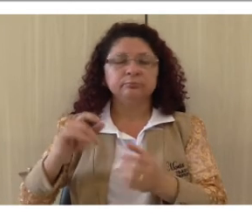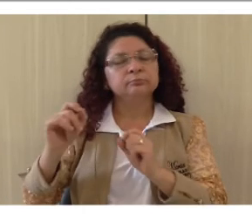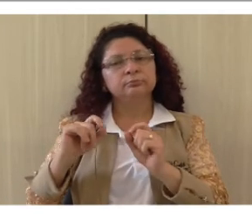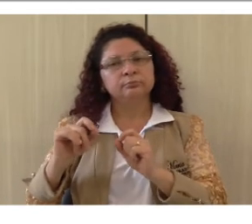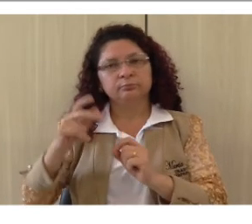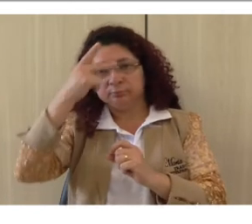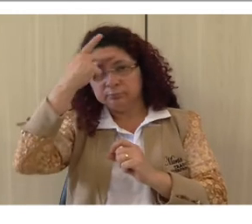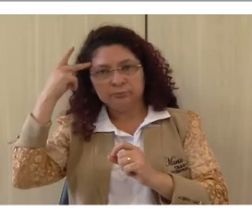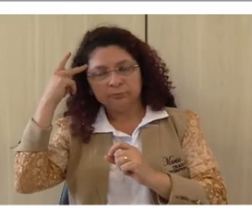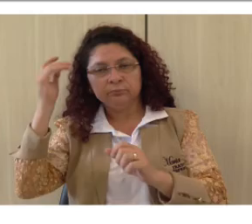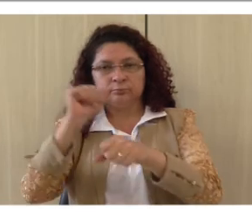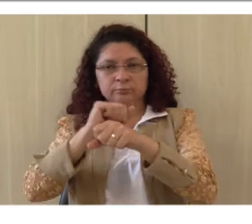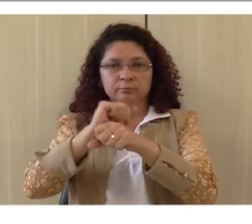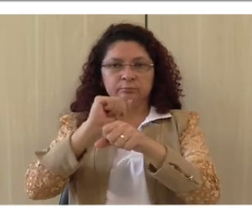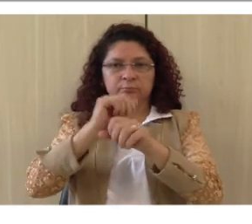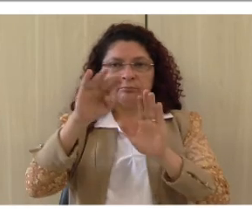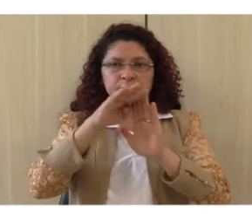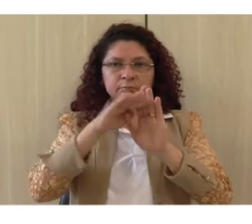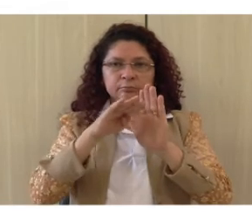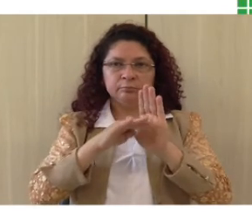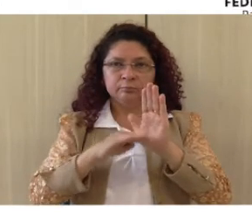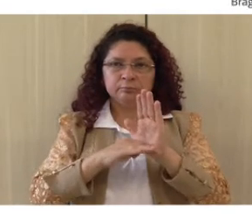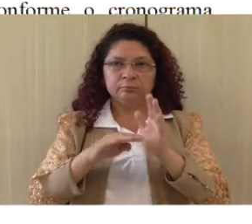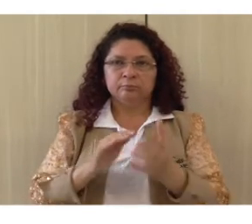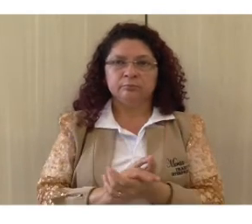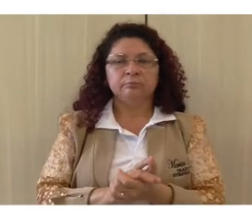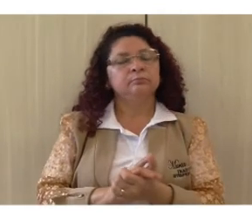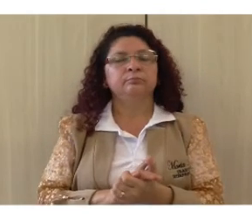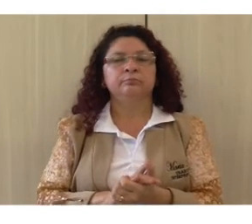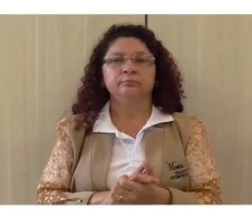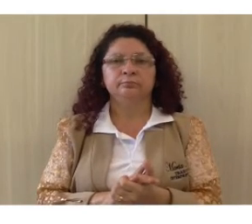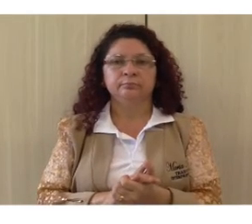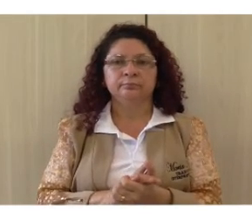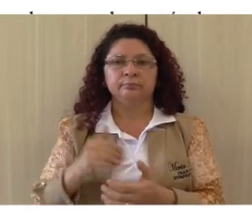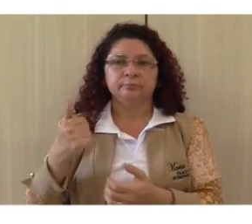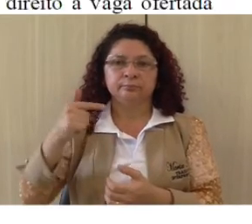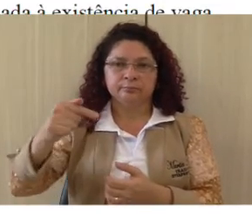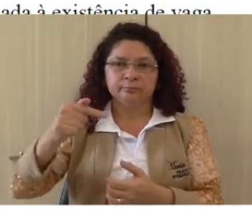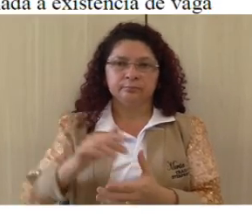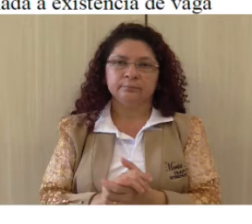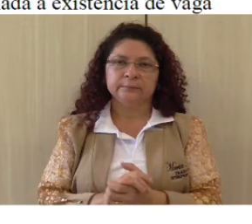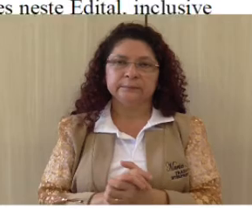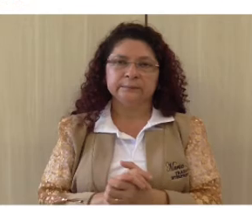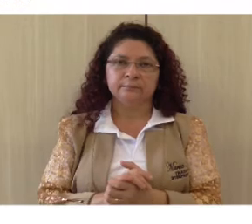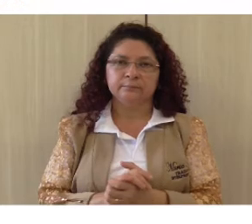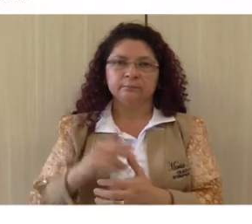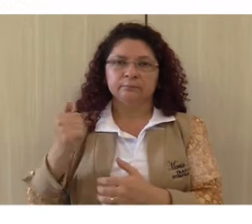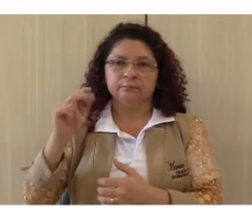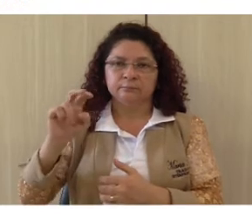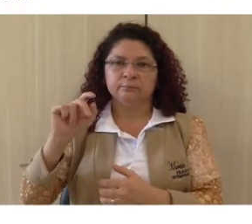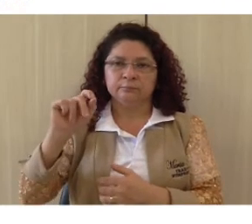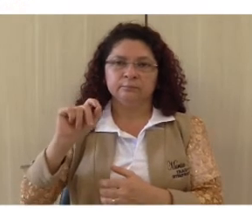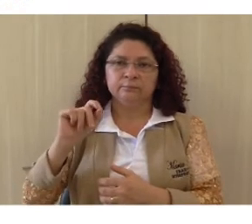da lista de espera para o preenchimento das mesmas. Página 17. Item